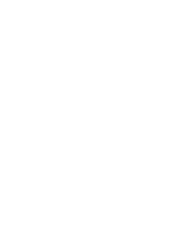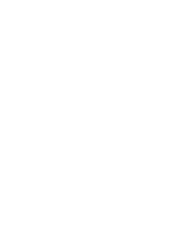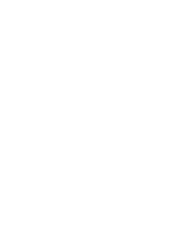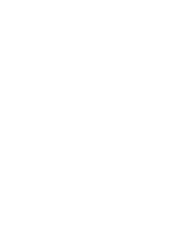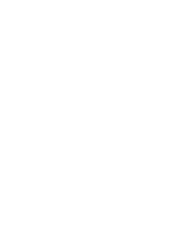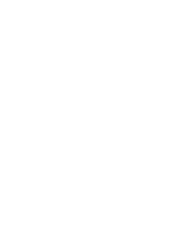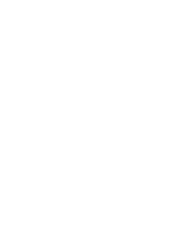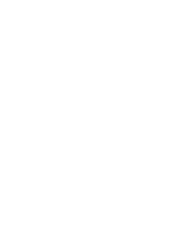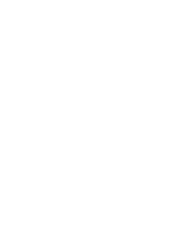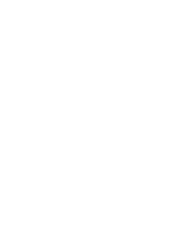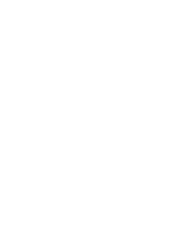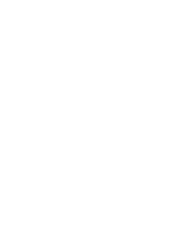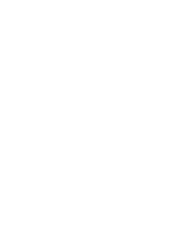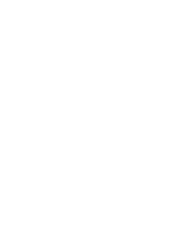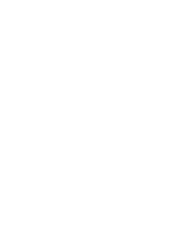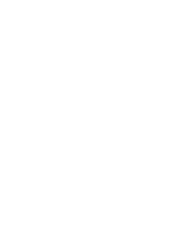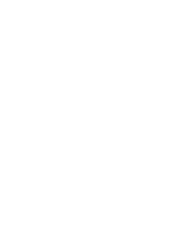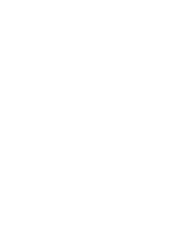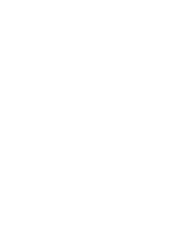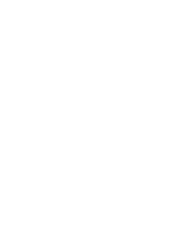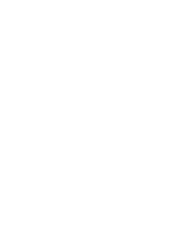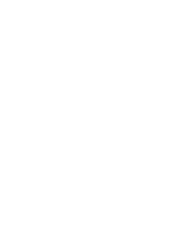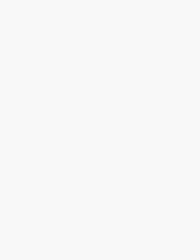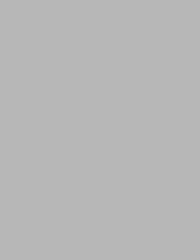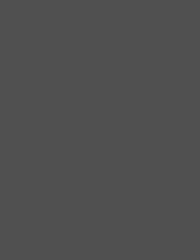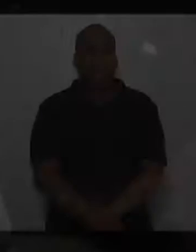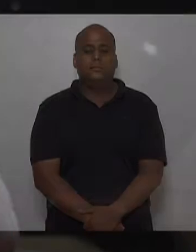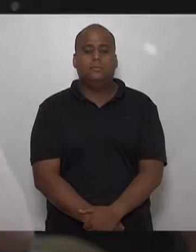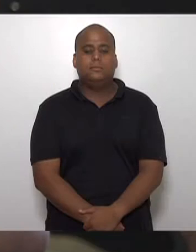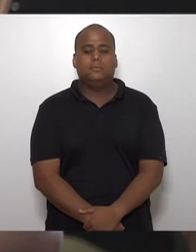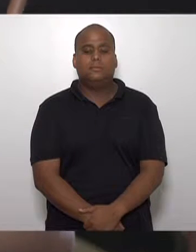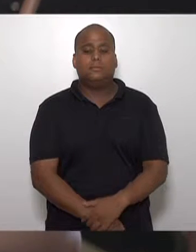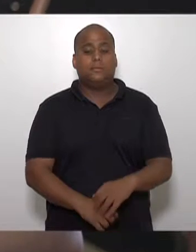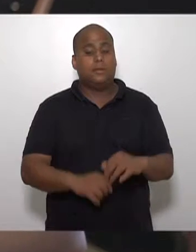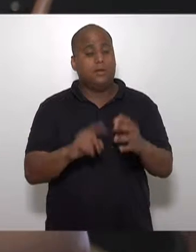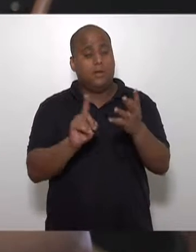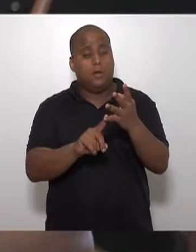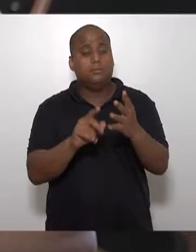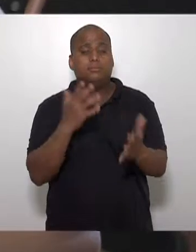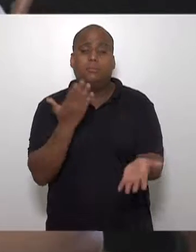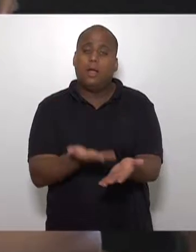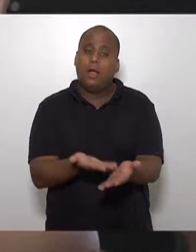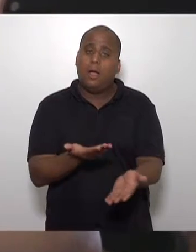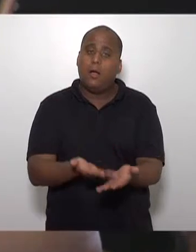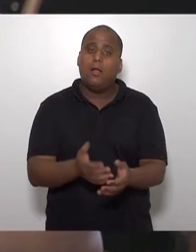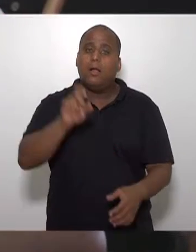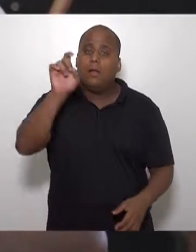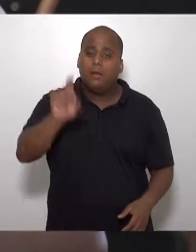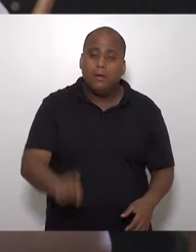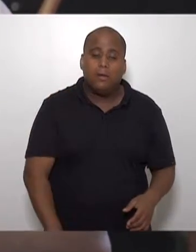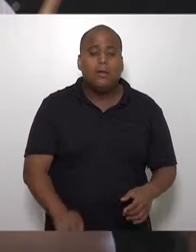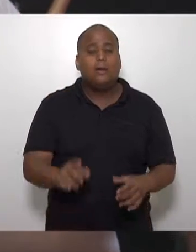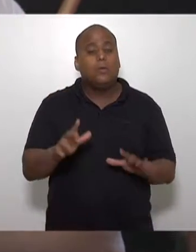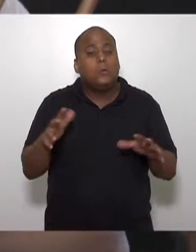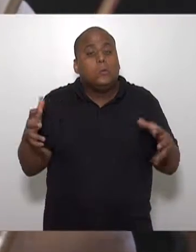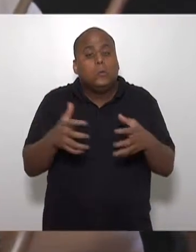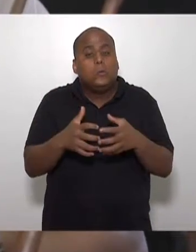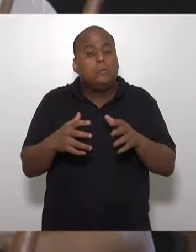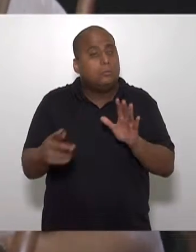parte 4 de quatro partes 2016 nesse bloco vamos abordar um pouco a família dos